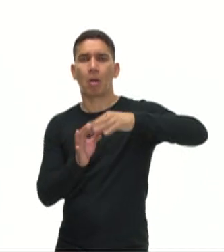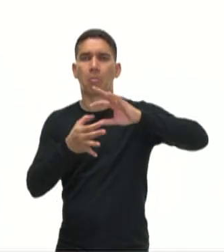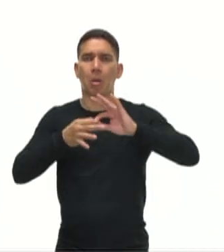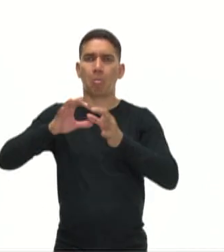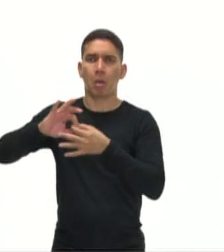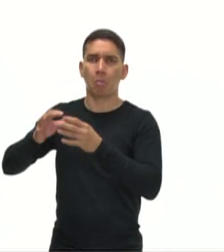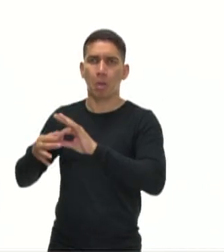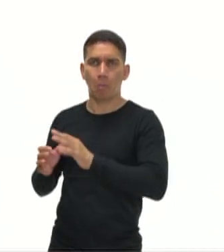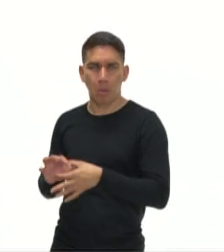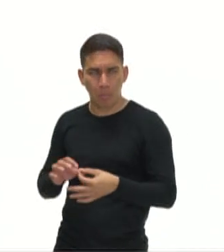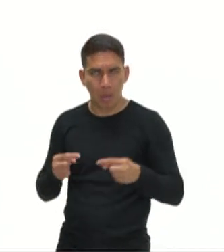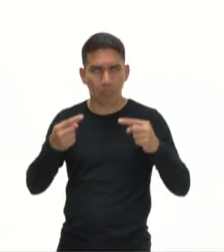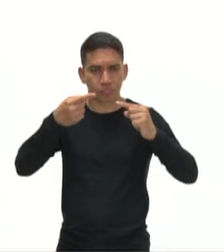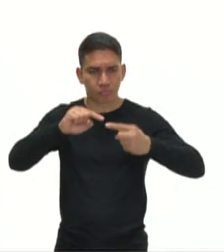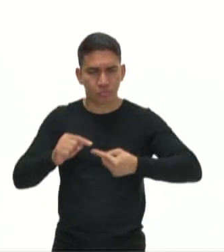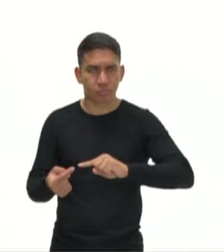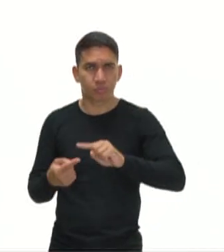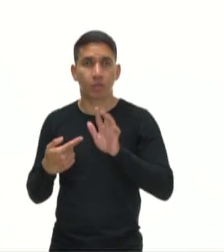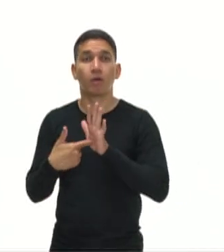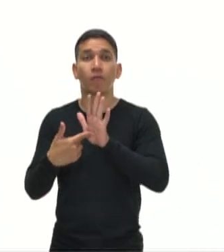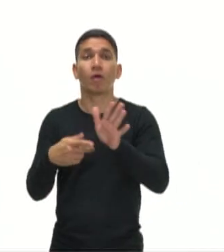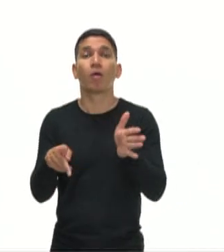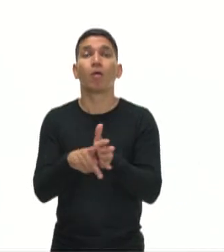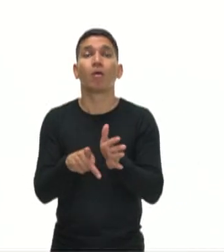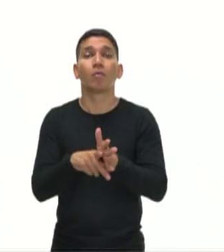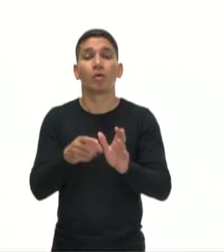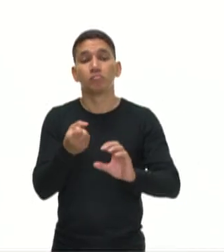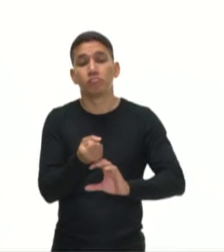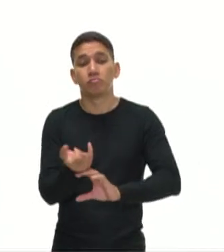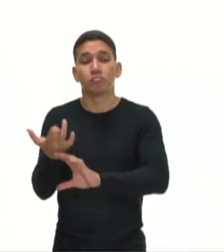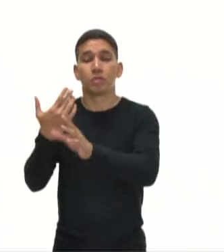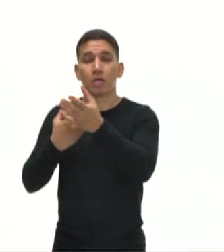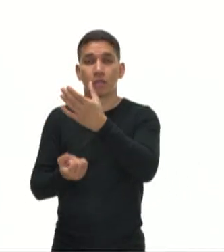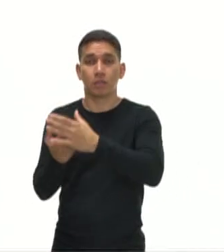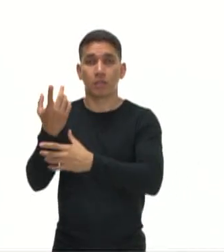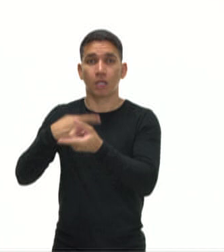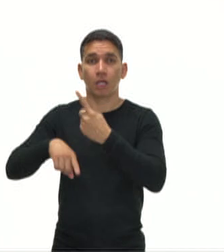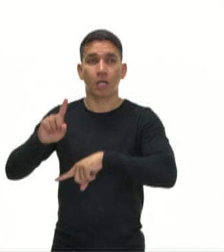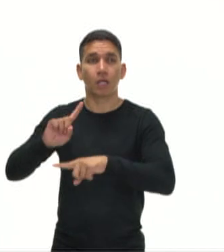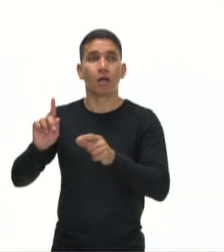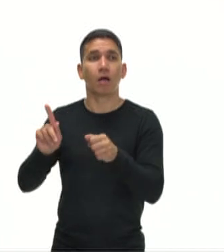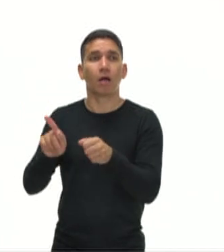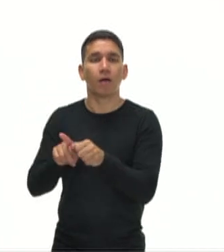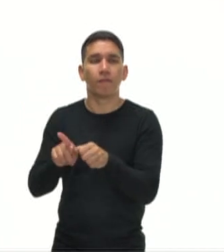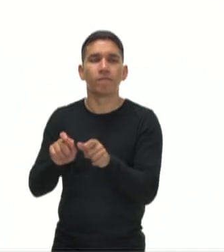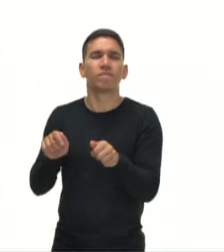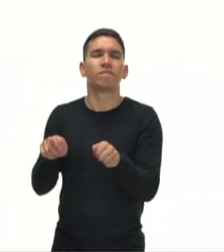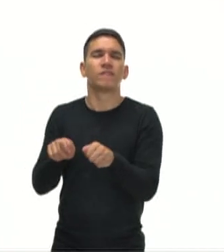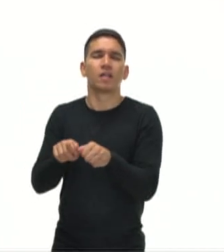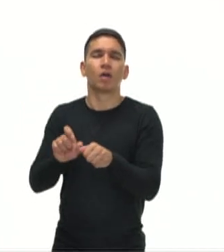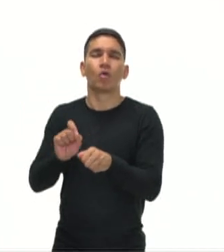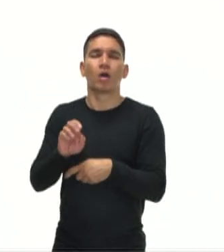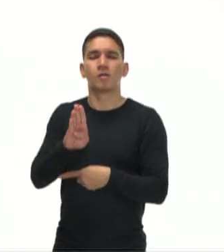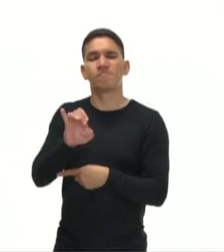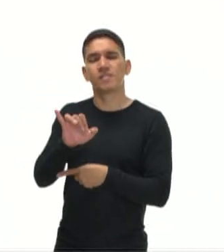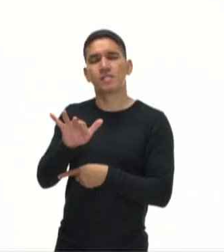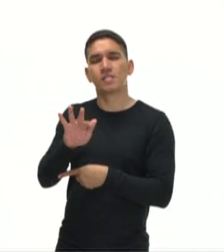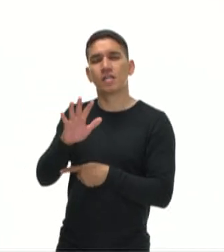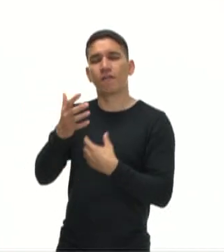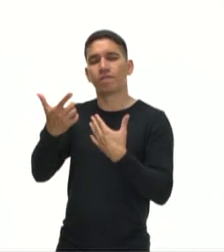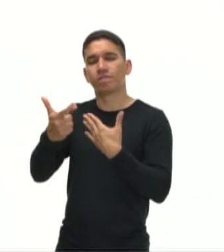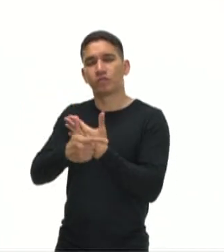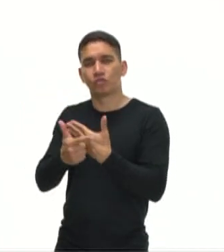covalentes, formado pela polimerização de monômeros bifuncionais ou multifuncionais